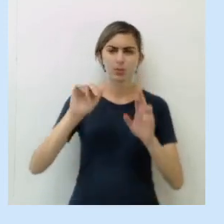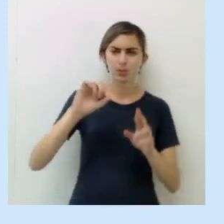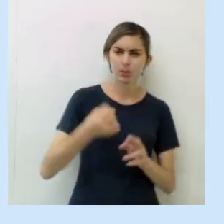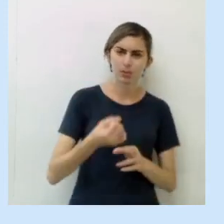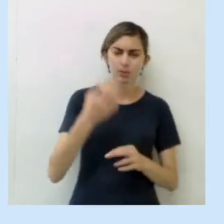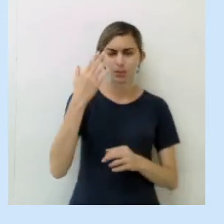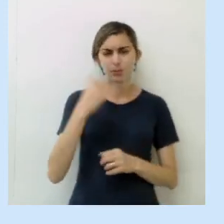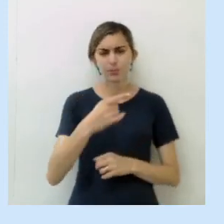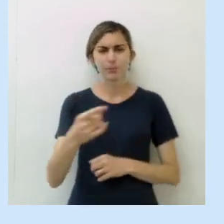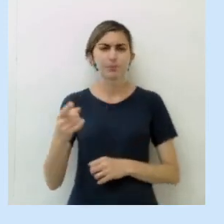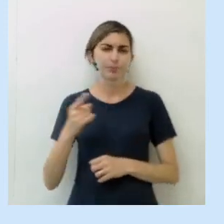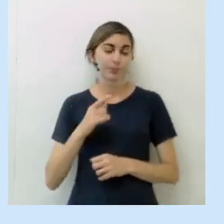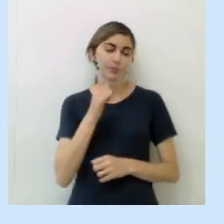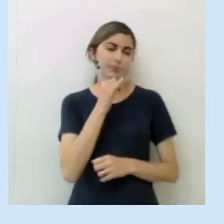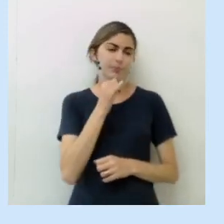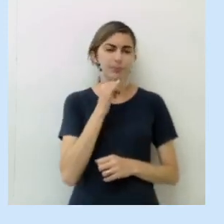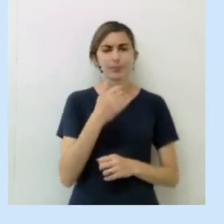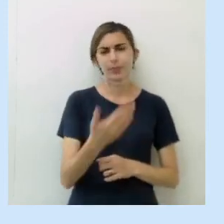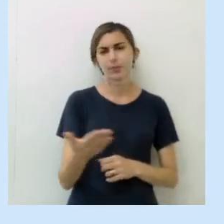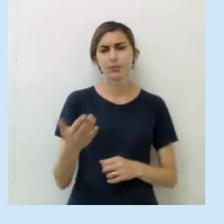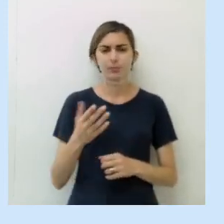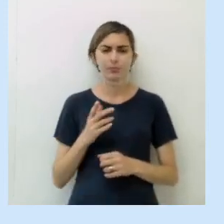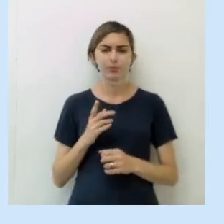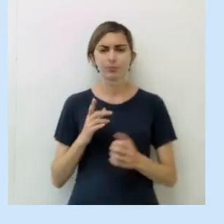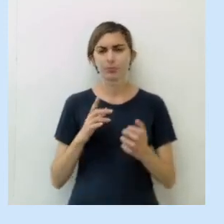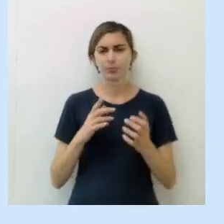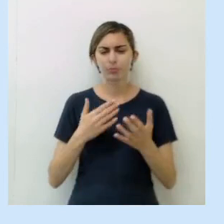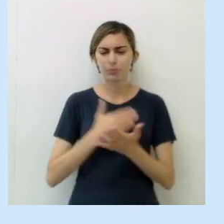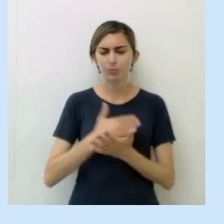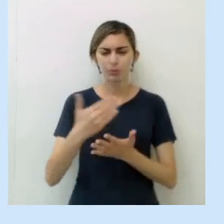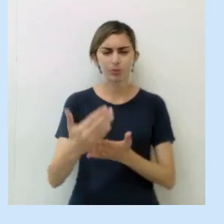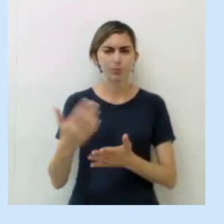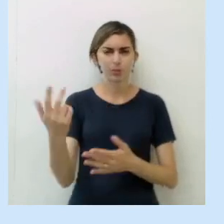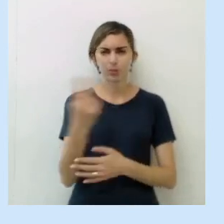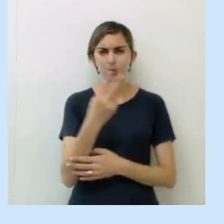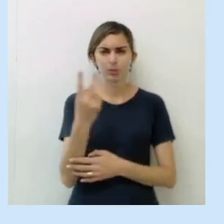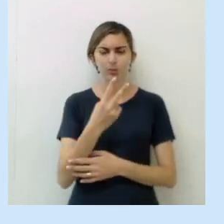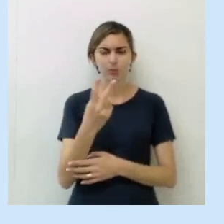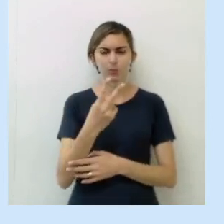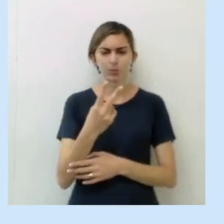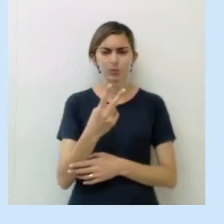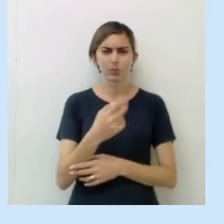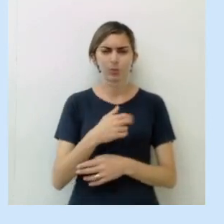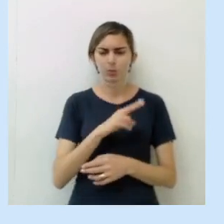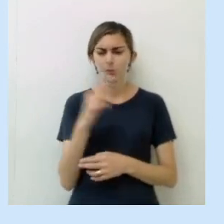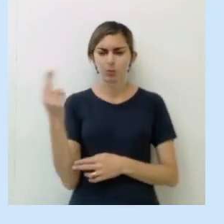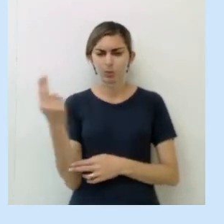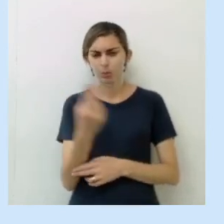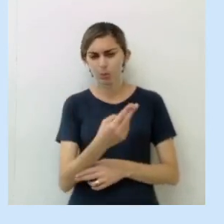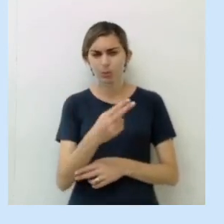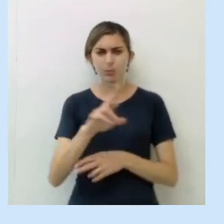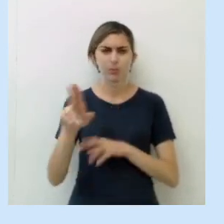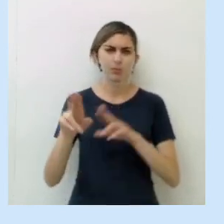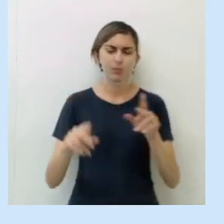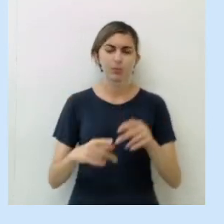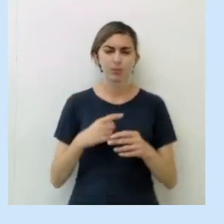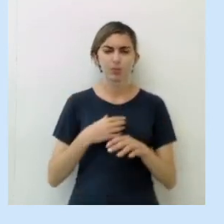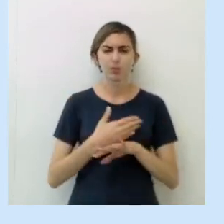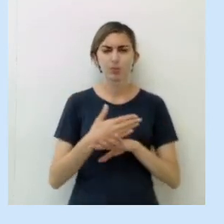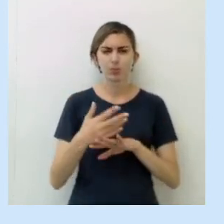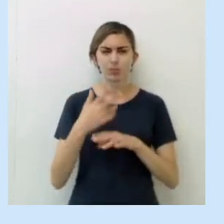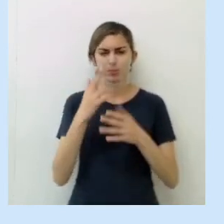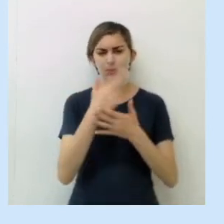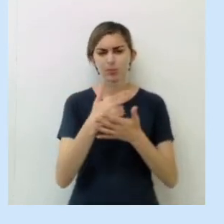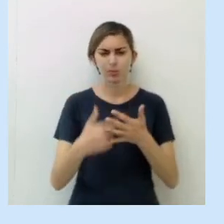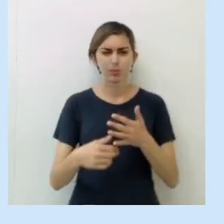fica sem saber, tá? Por exemplo, a gente quando está no começo do segundo ano, que vai mostrar a nomenclatura de hidrocarbonetos, a gente costuma